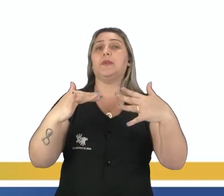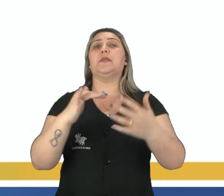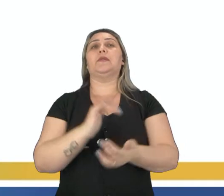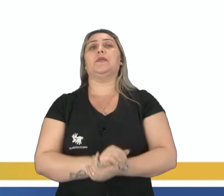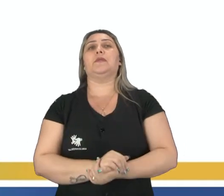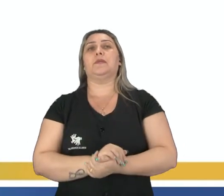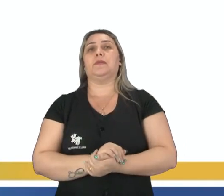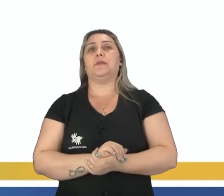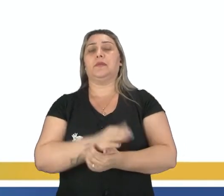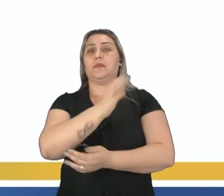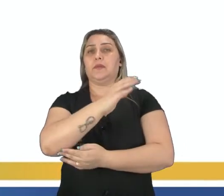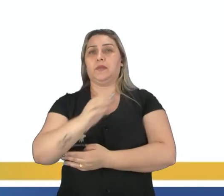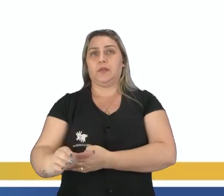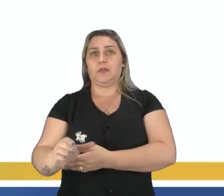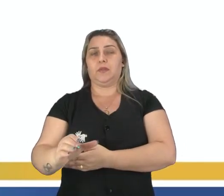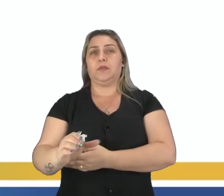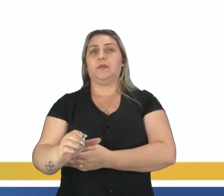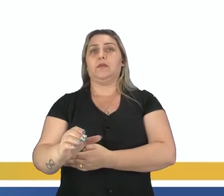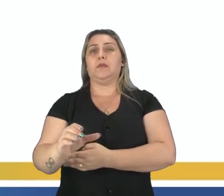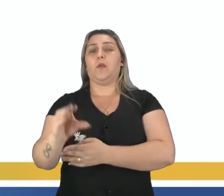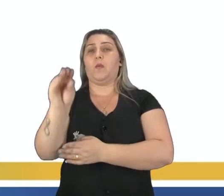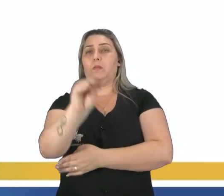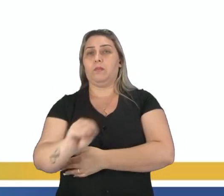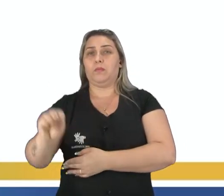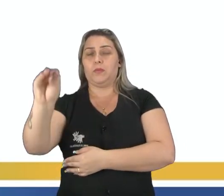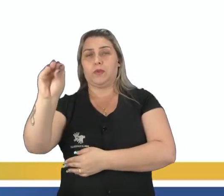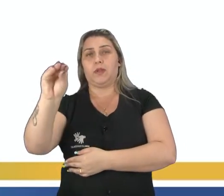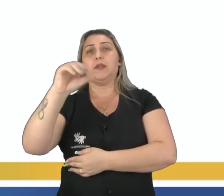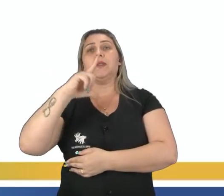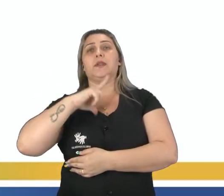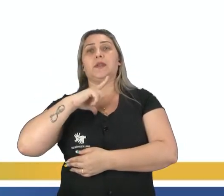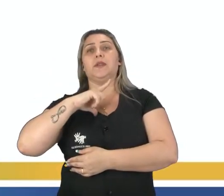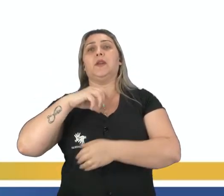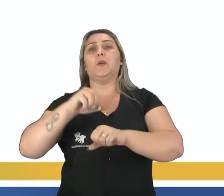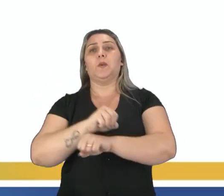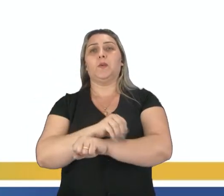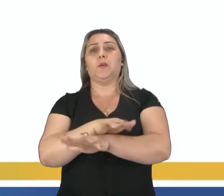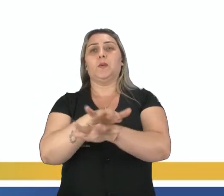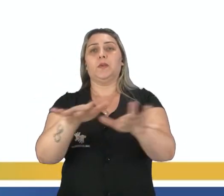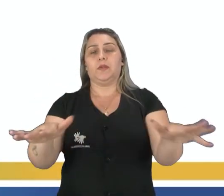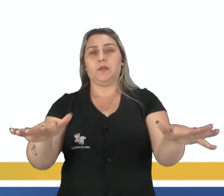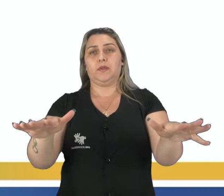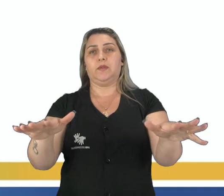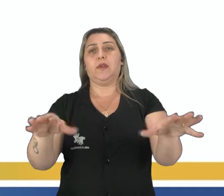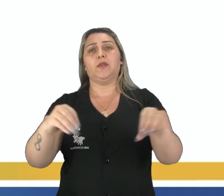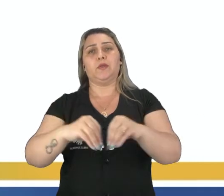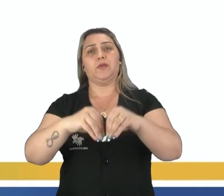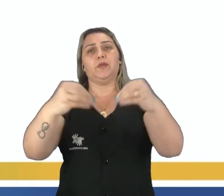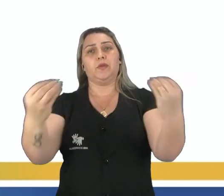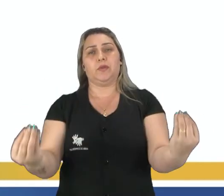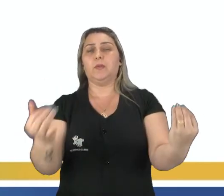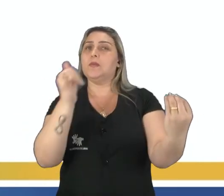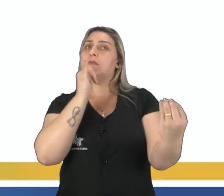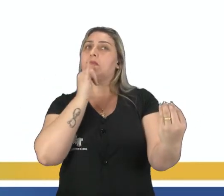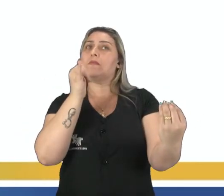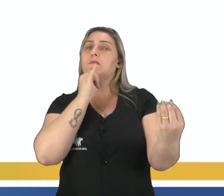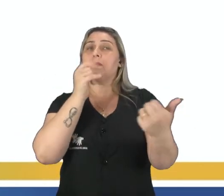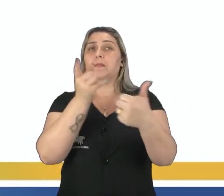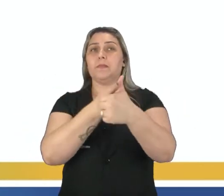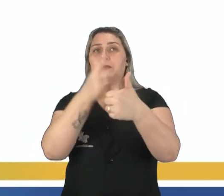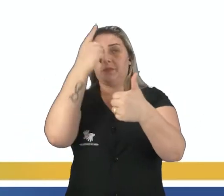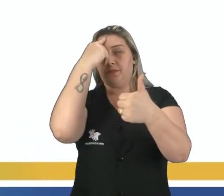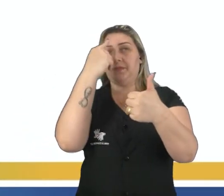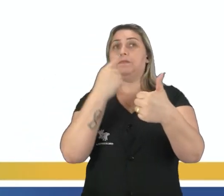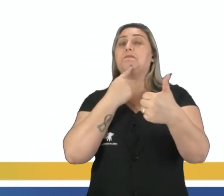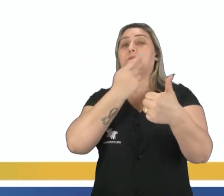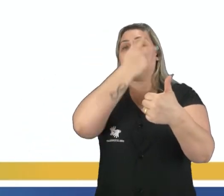interação e as cargas que estão em um irão passar para o outro. Ou seja, vai haver uma distribuição. Digamos que ele vai repartir. Se tu olha na primeira figura,